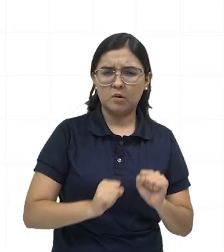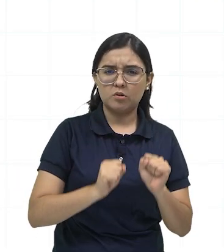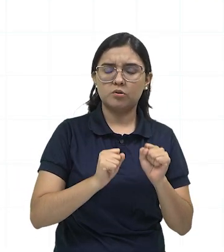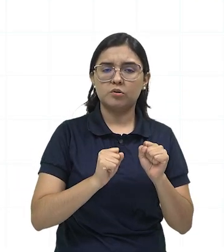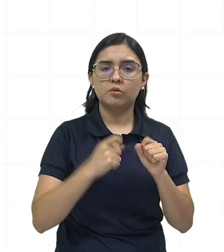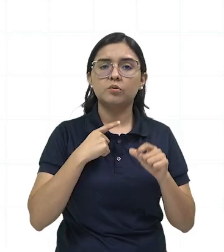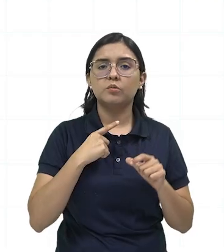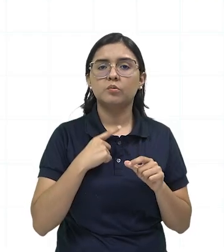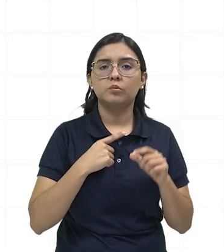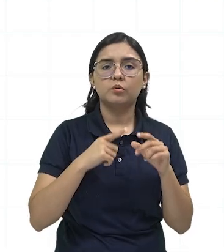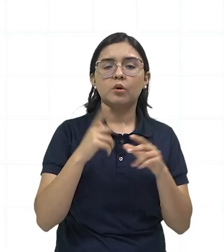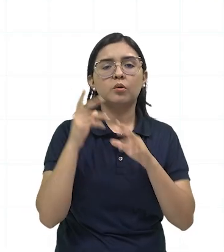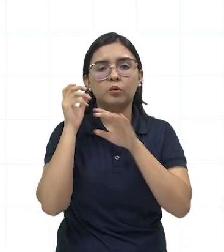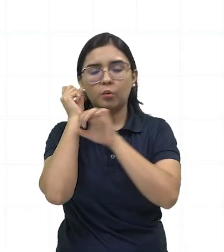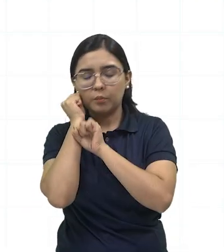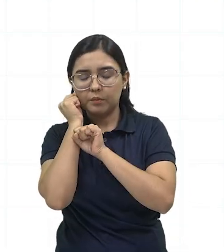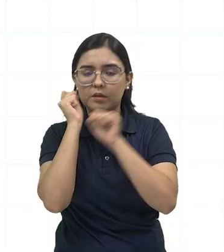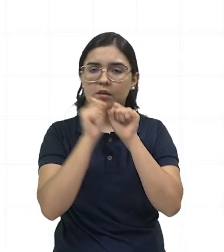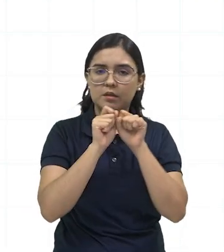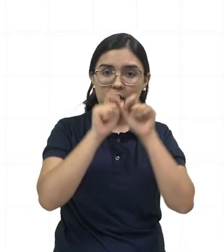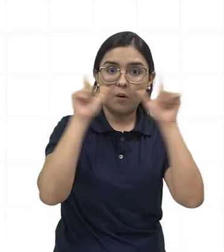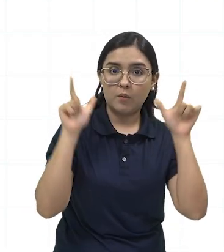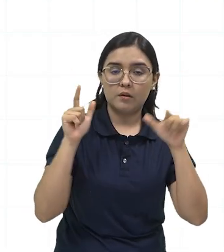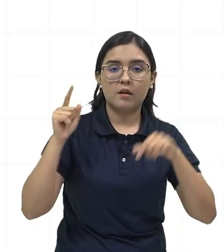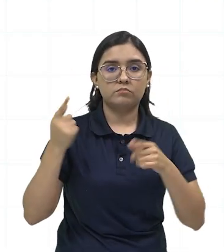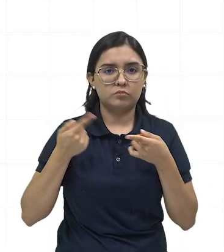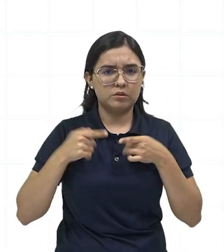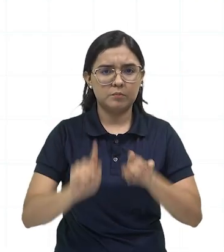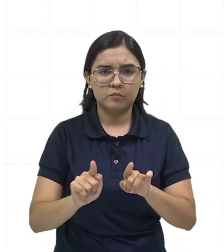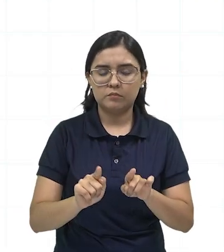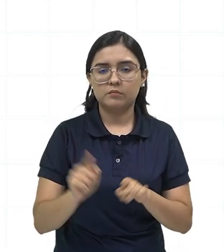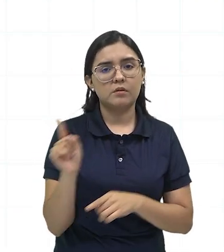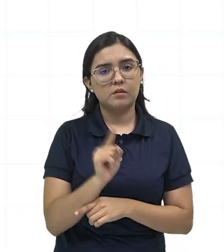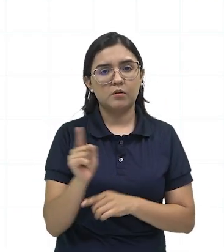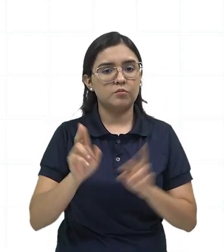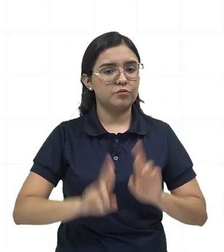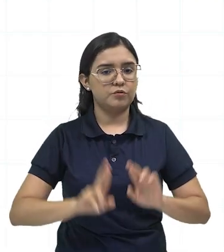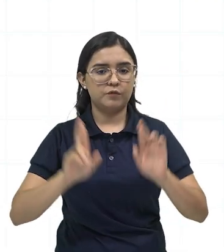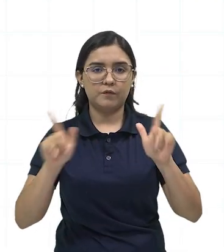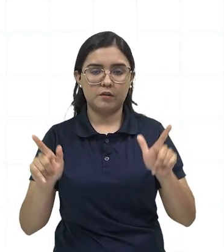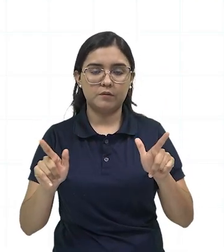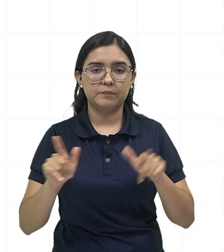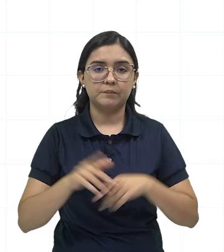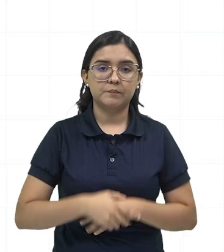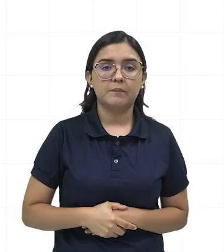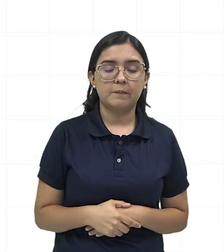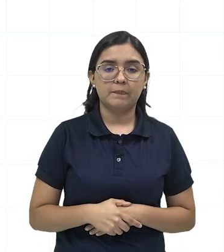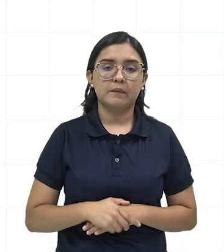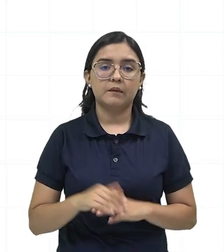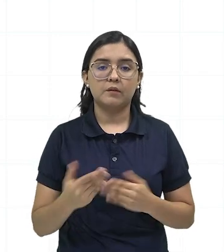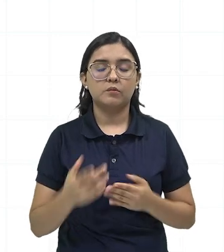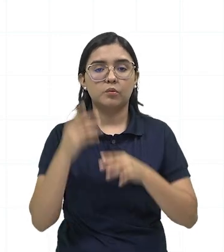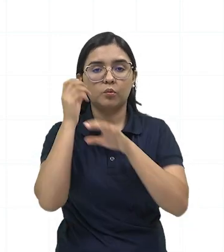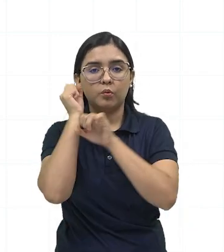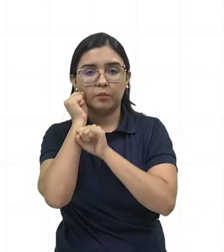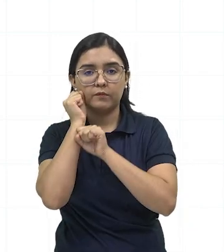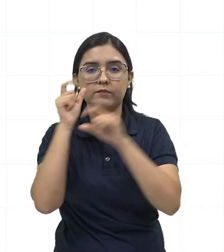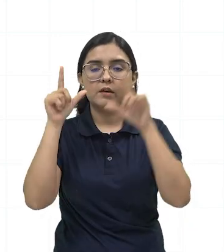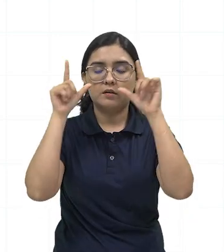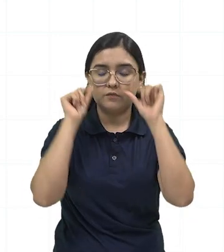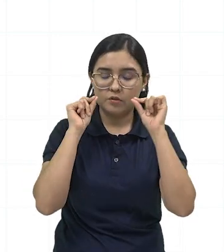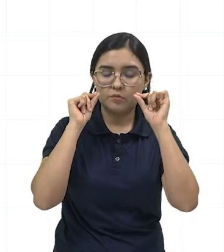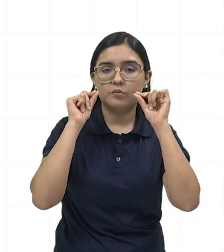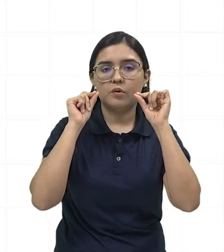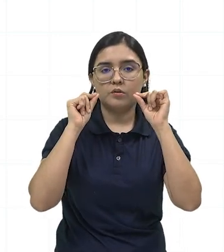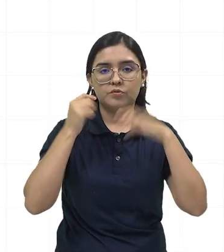tempo? Não, porque são coisas diferentes, não é? O ato de dormir é você ficar descansado, fechar os olhos,